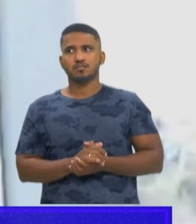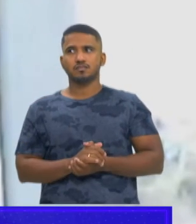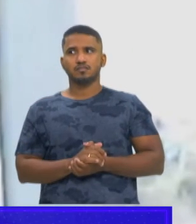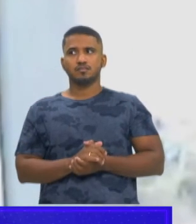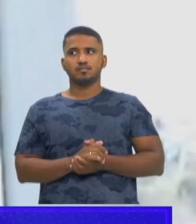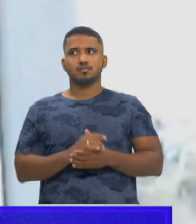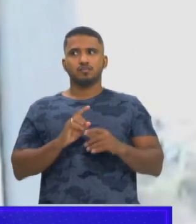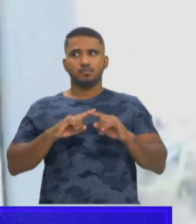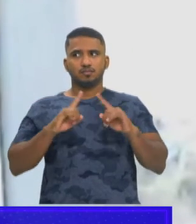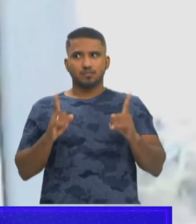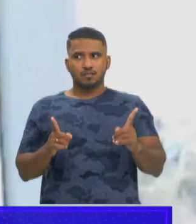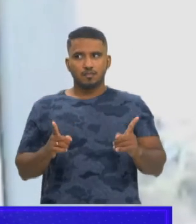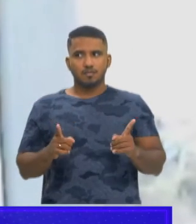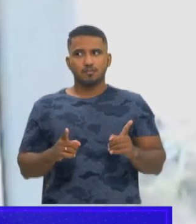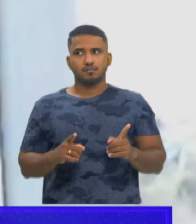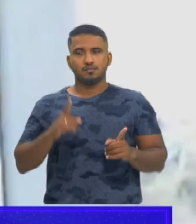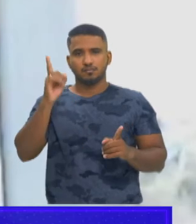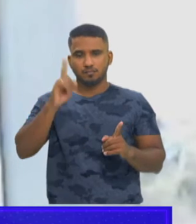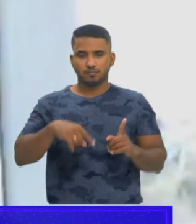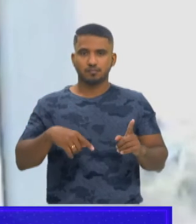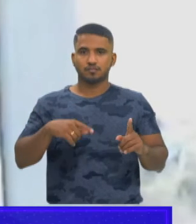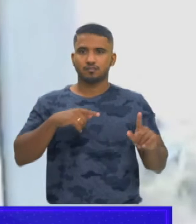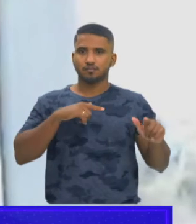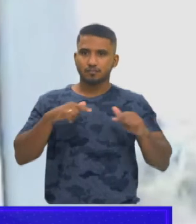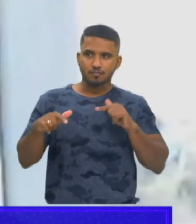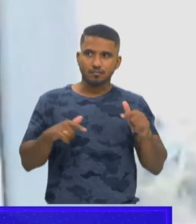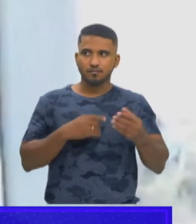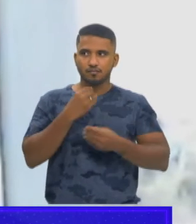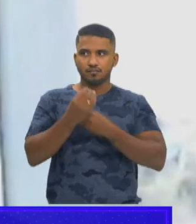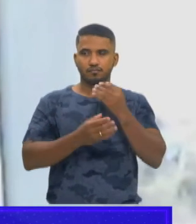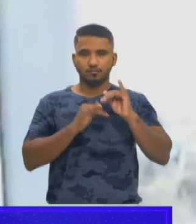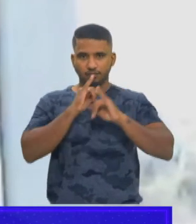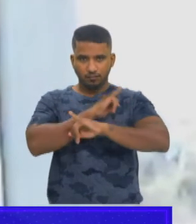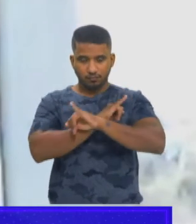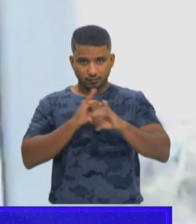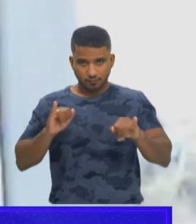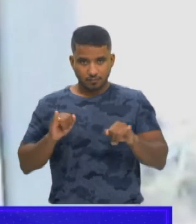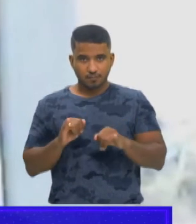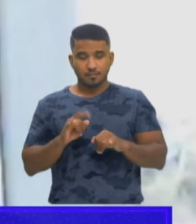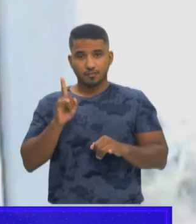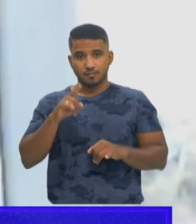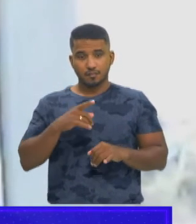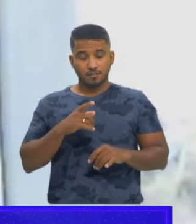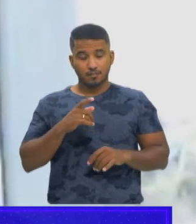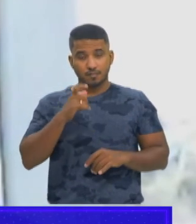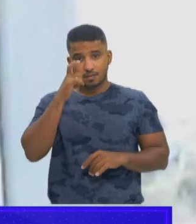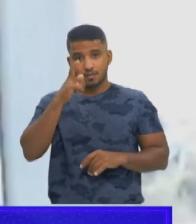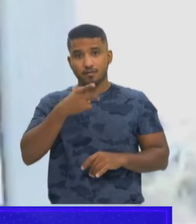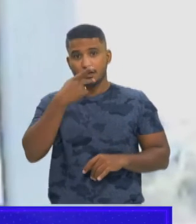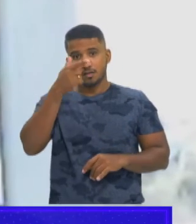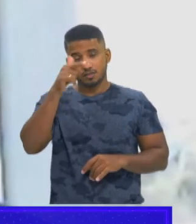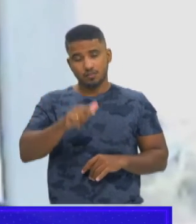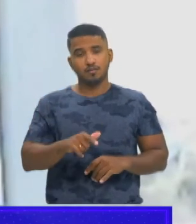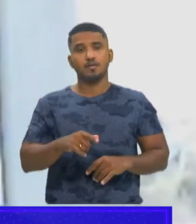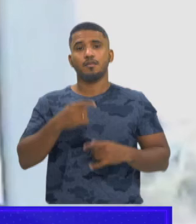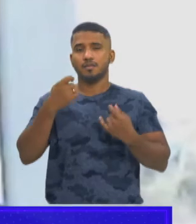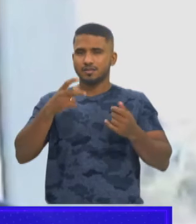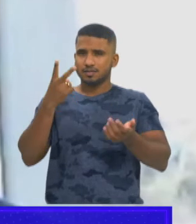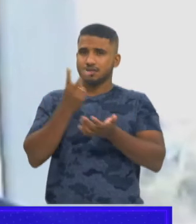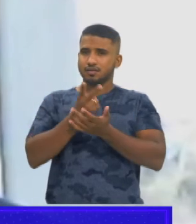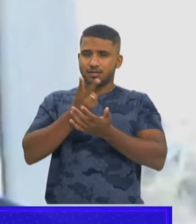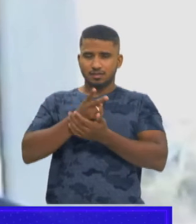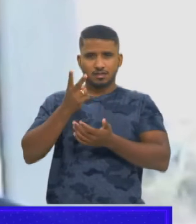Mas isso aí é um trabalho, como eu relatei, e é interessante frisar, é um trabalho diário. Nós temos que